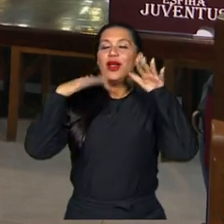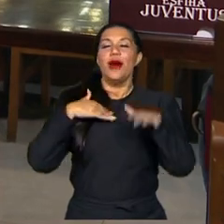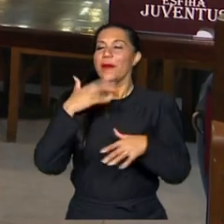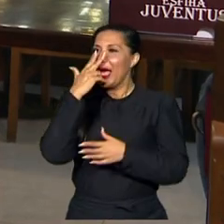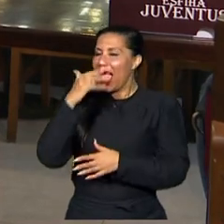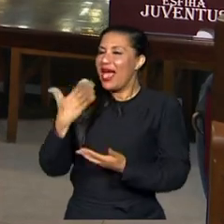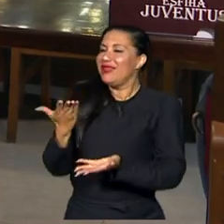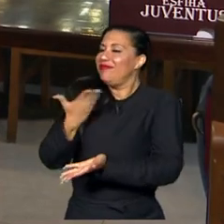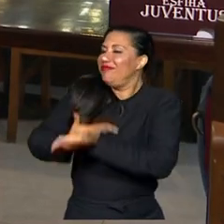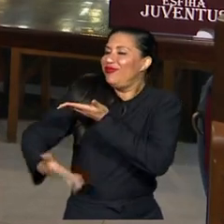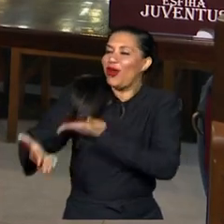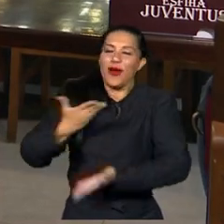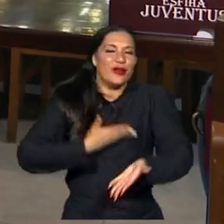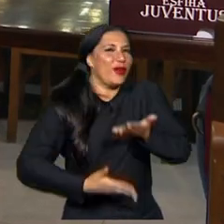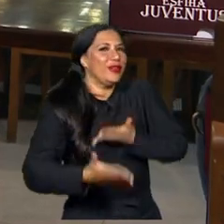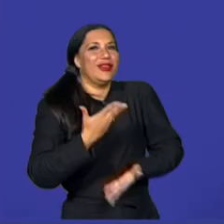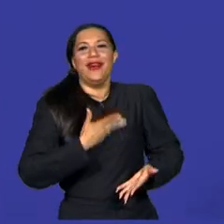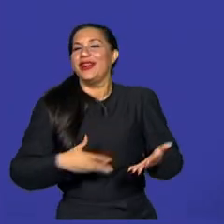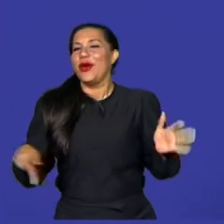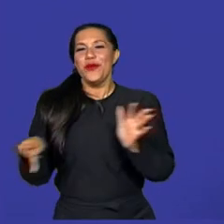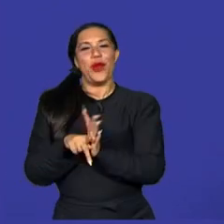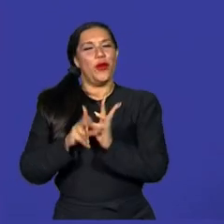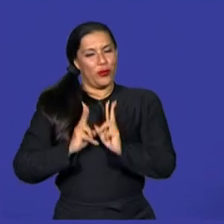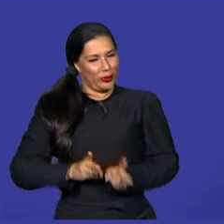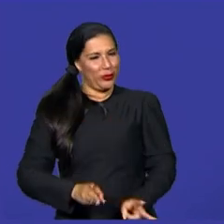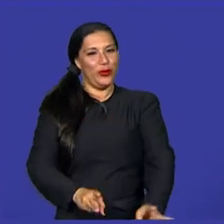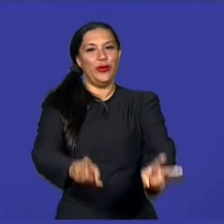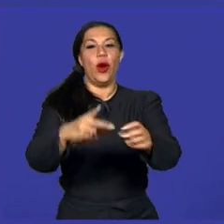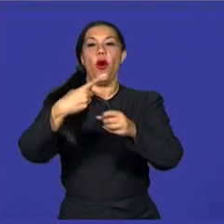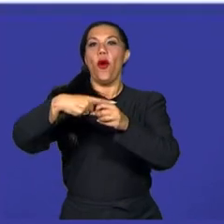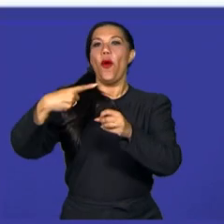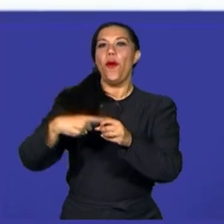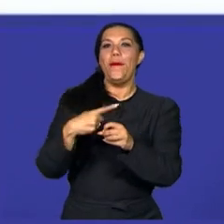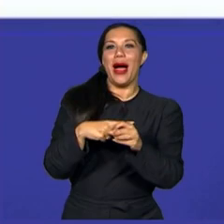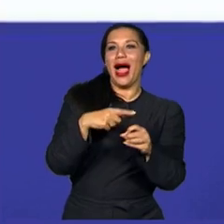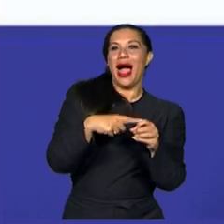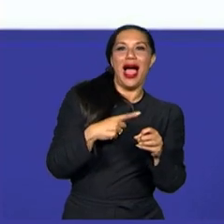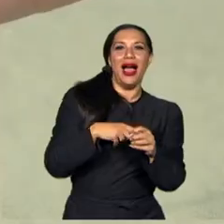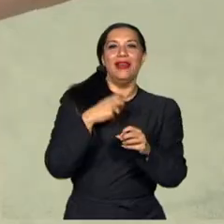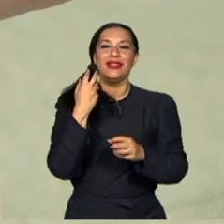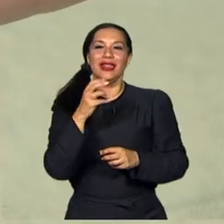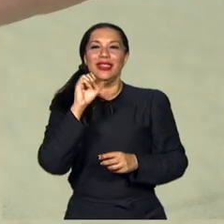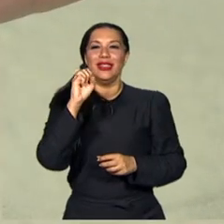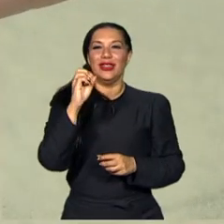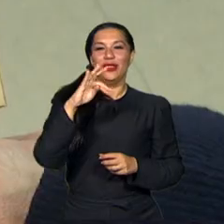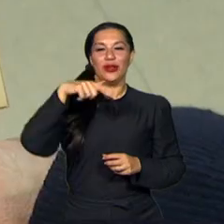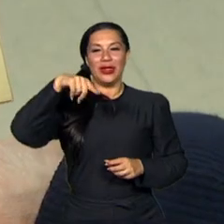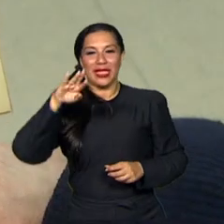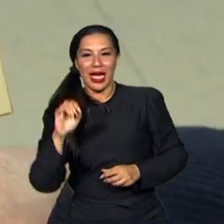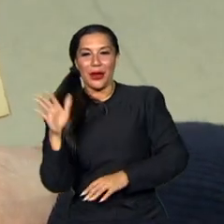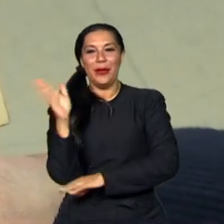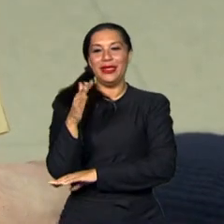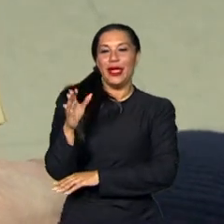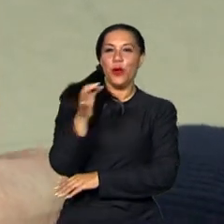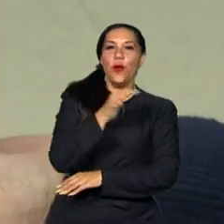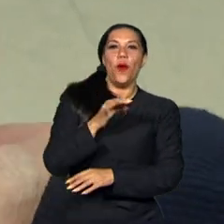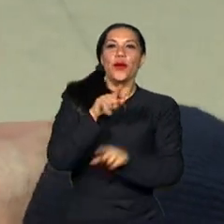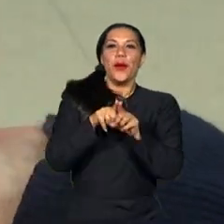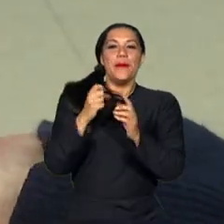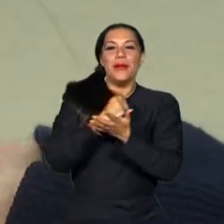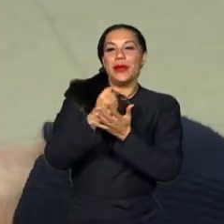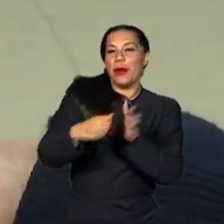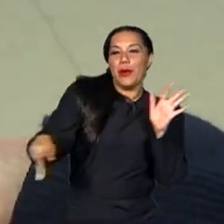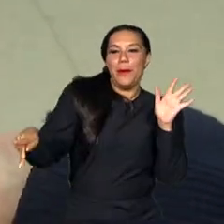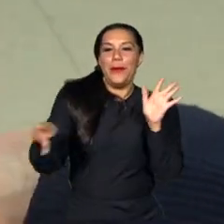então as coisas se misturam, então não dá mais para sair daqui. Um bairro com sotaque, bandeira, moeda e passaporte